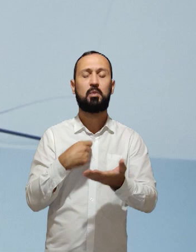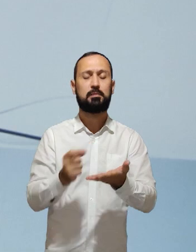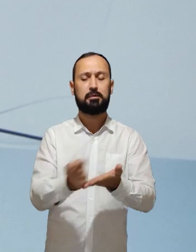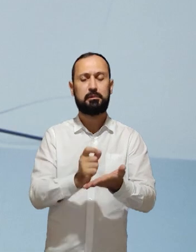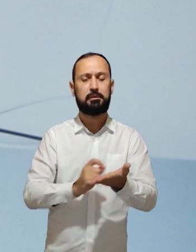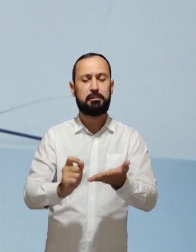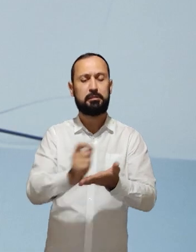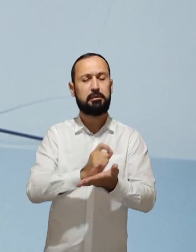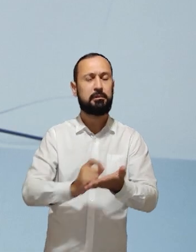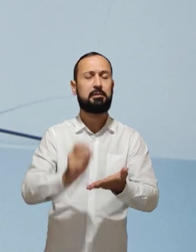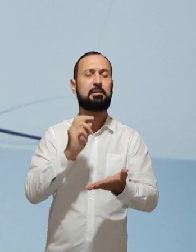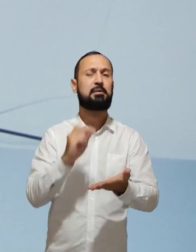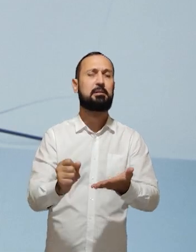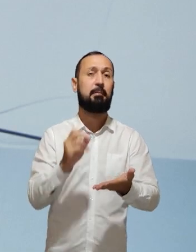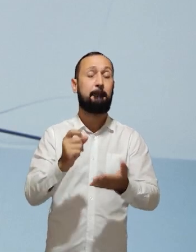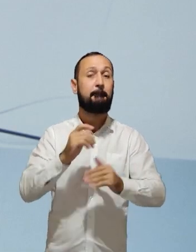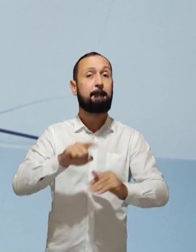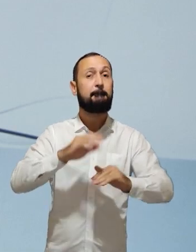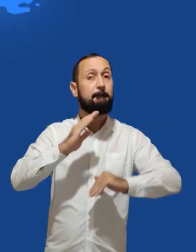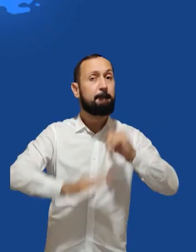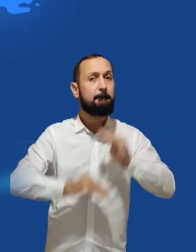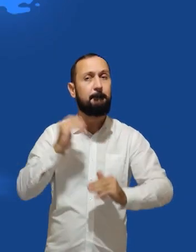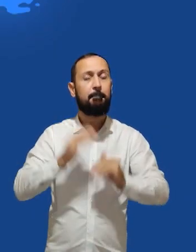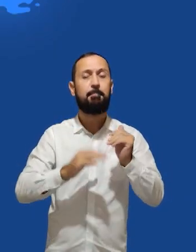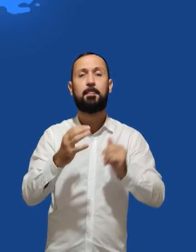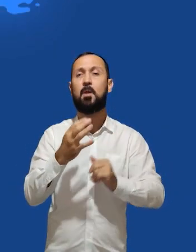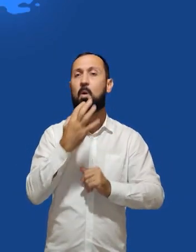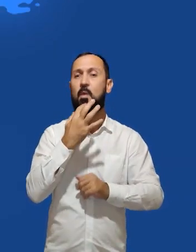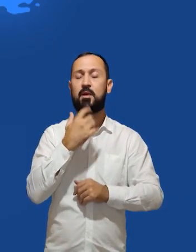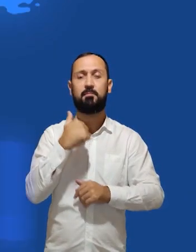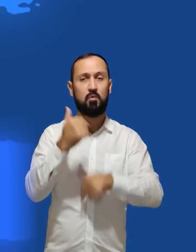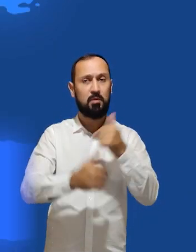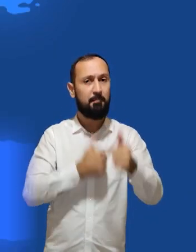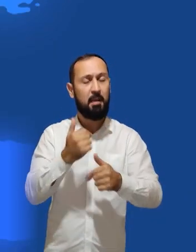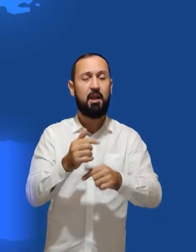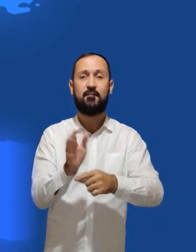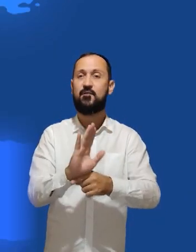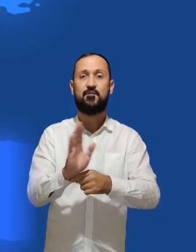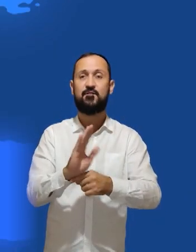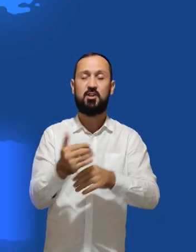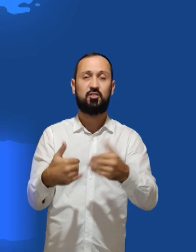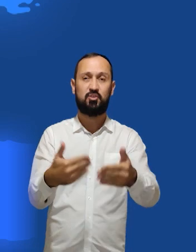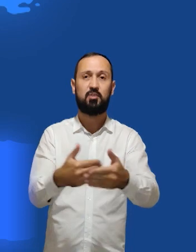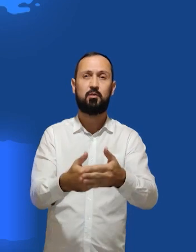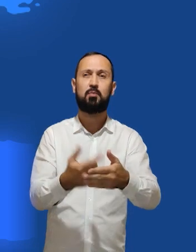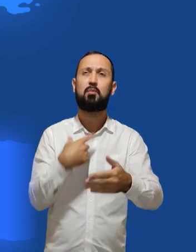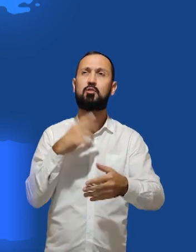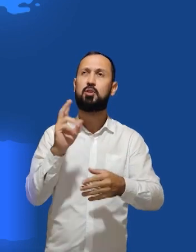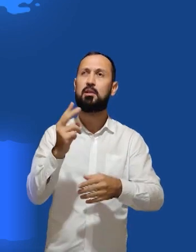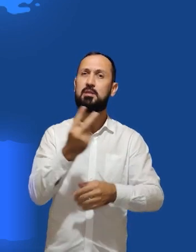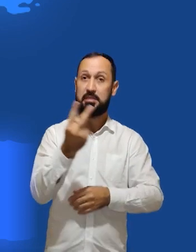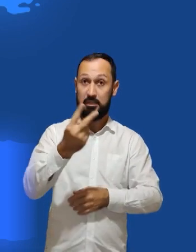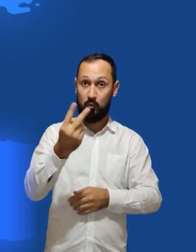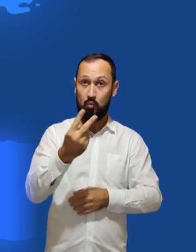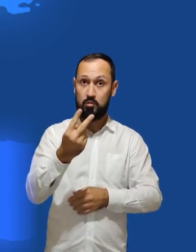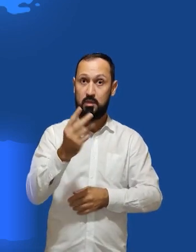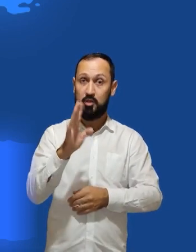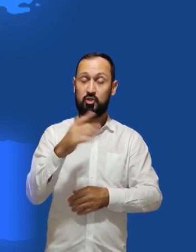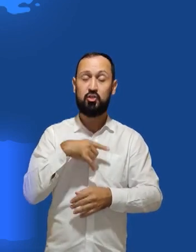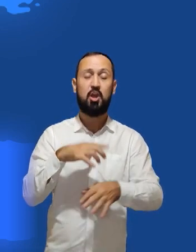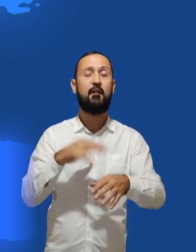por mais que eu venho desenhando todo esse tempo, mas profissionalmente as pessoas só conheciam meu trabalho de vídeo. Quando eu estava fazendo a